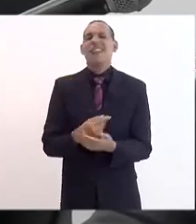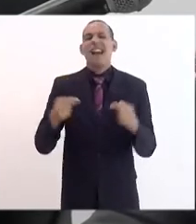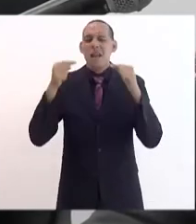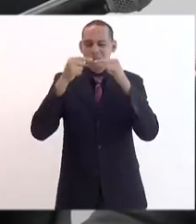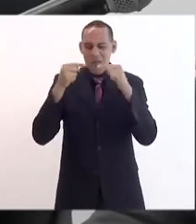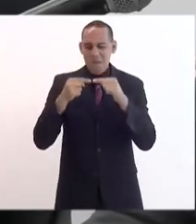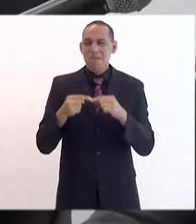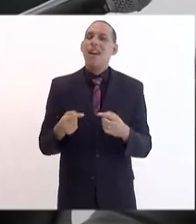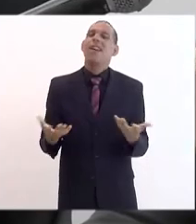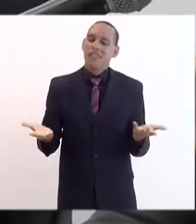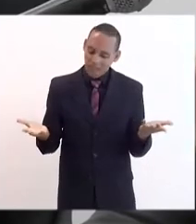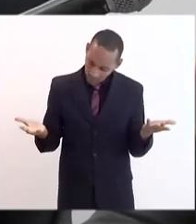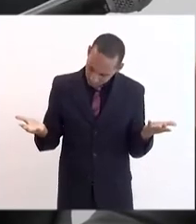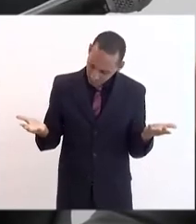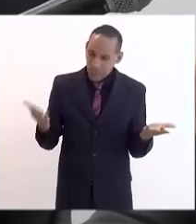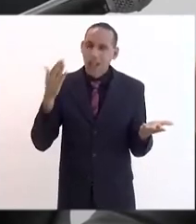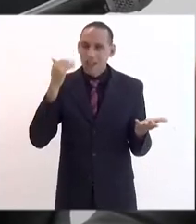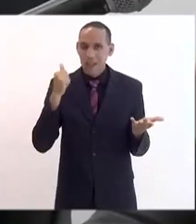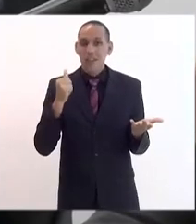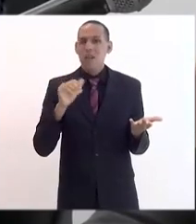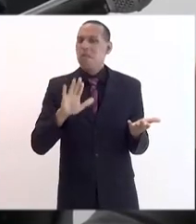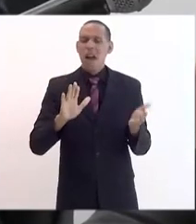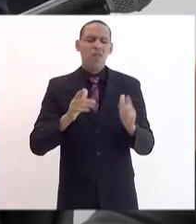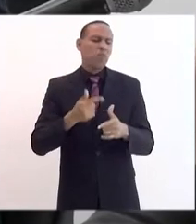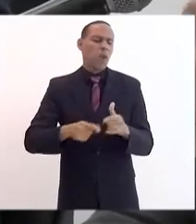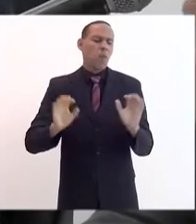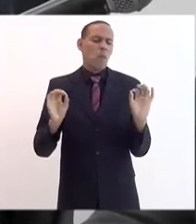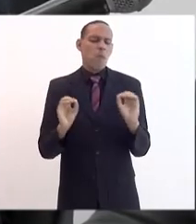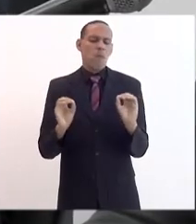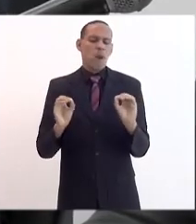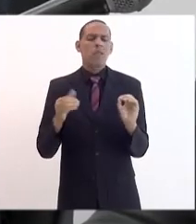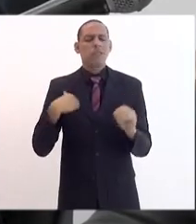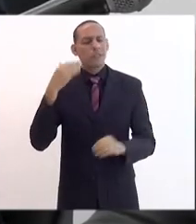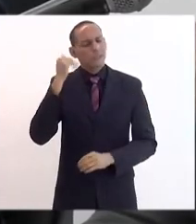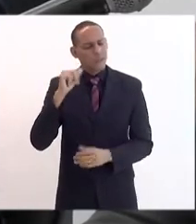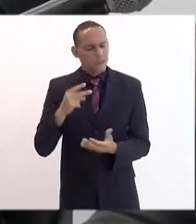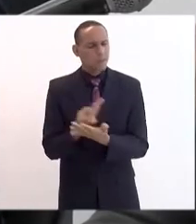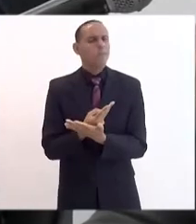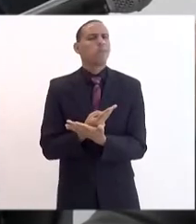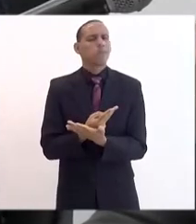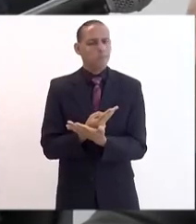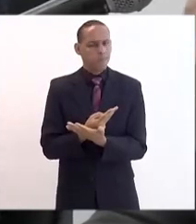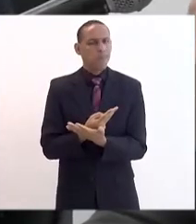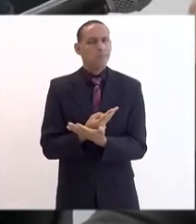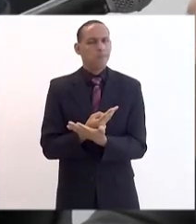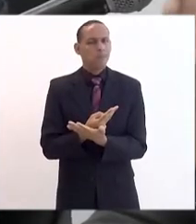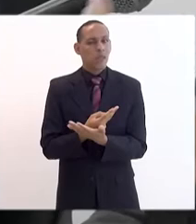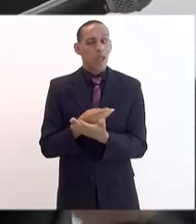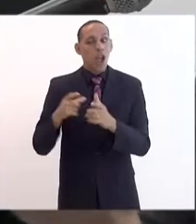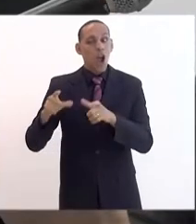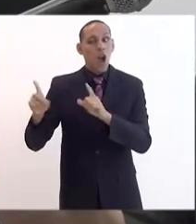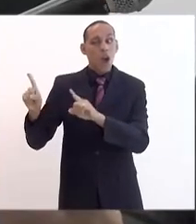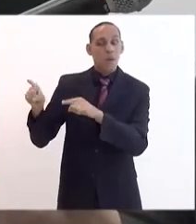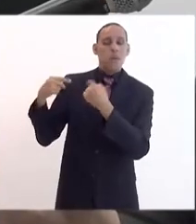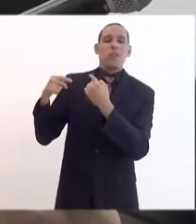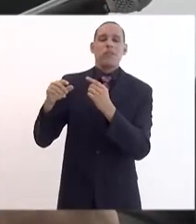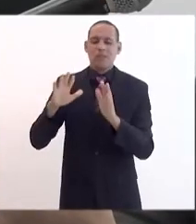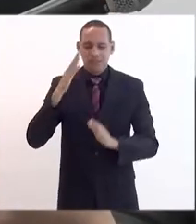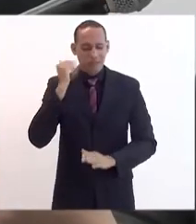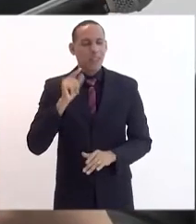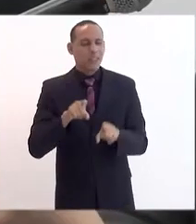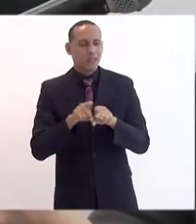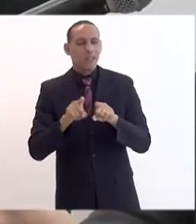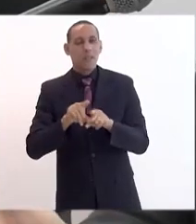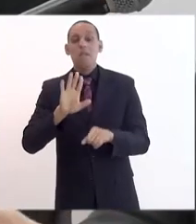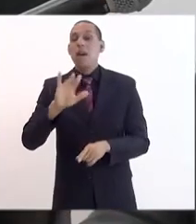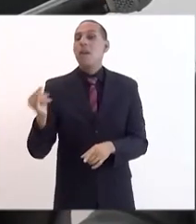coincidência. É muita coincidência. Mas não tem problema. Eu sei o que está acontecendo e de onde está vindo. O mais importante é